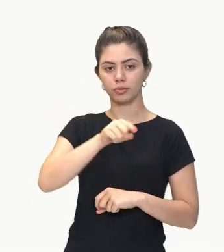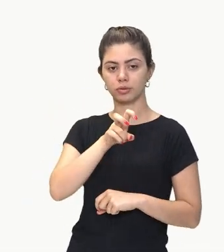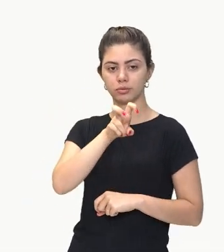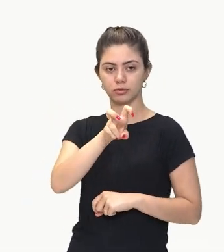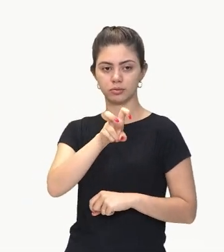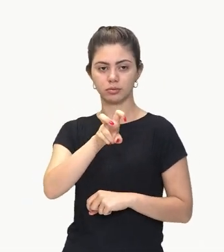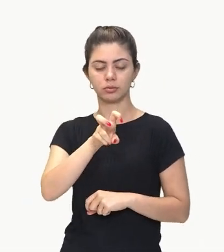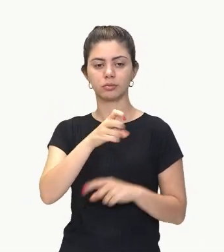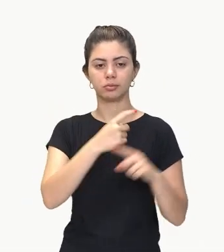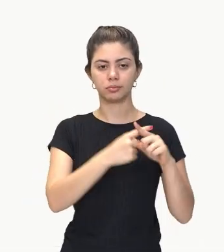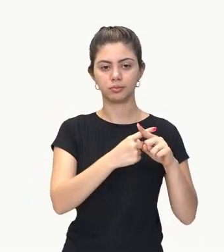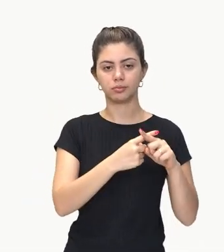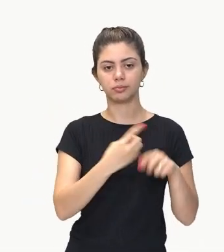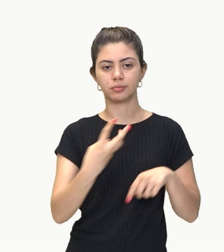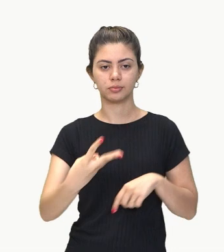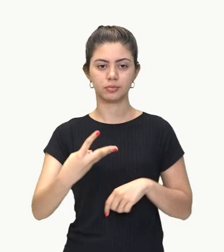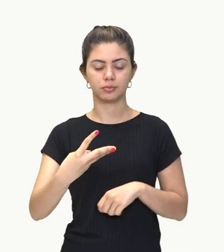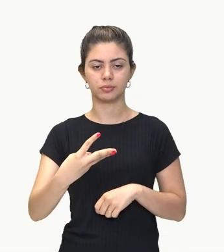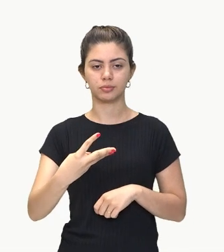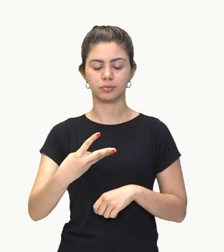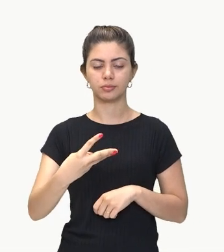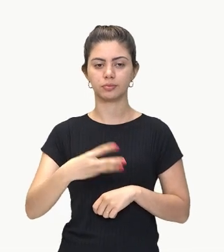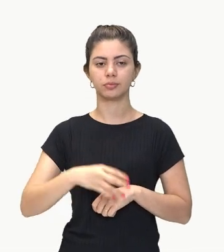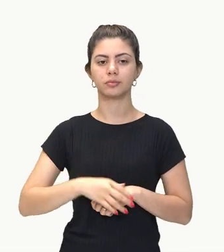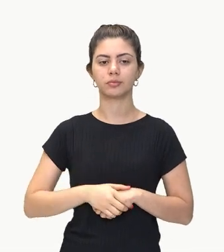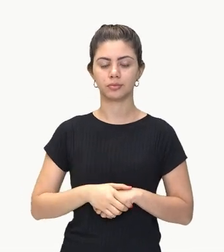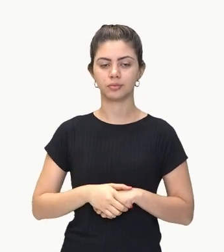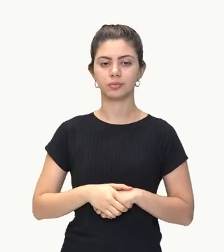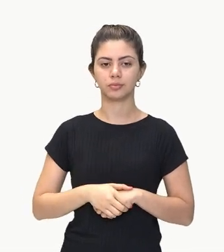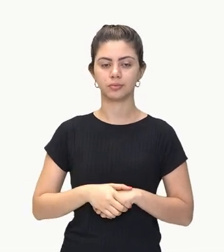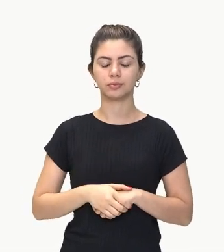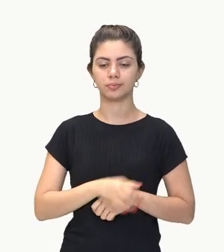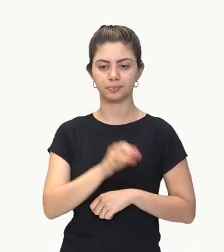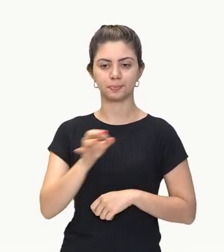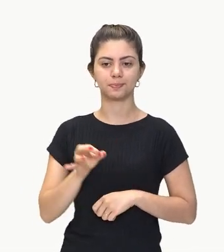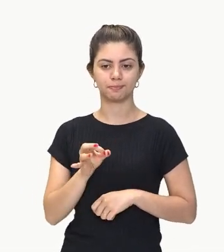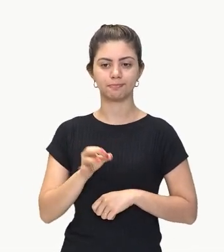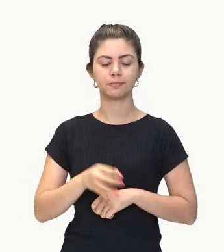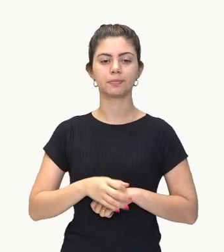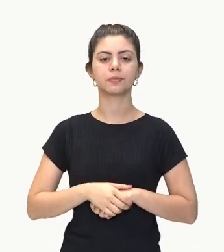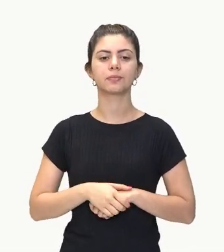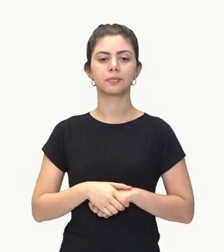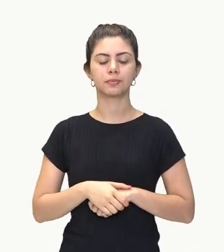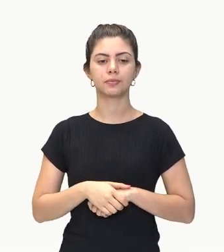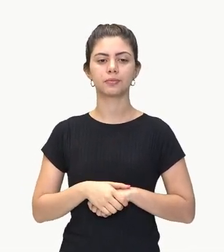1,5 vezes 3, tá?